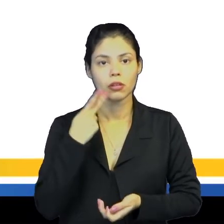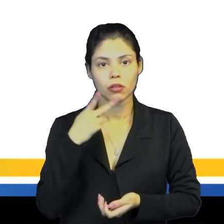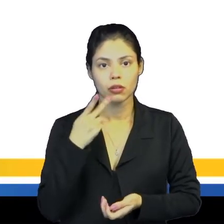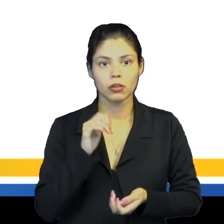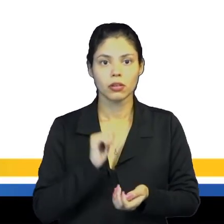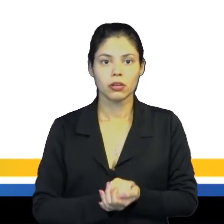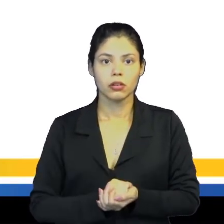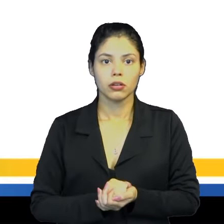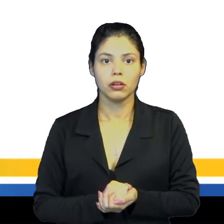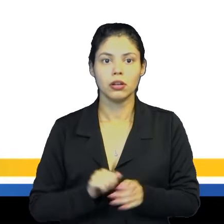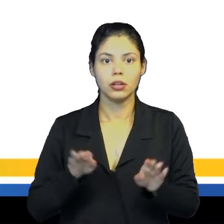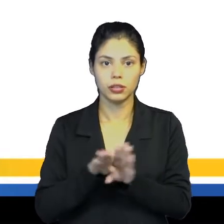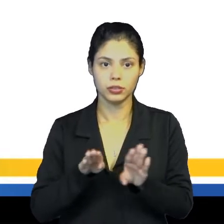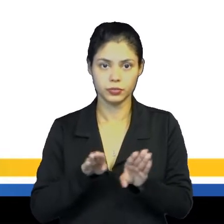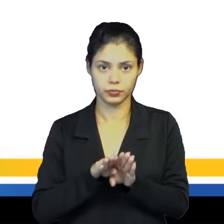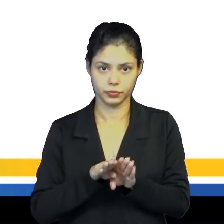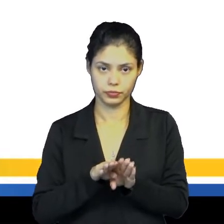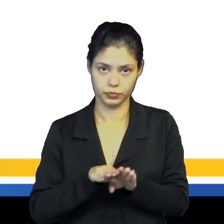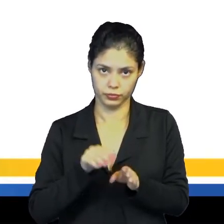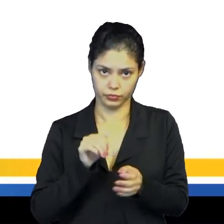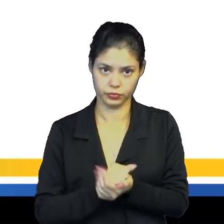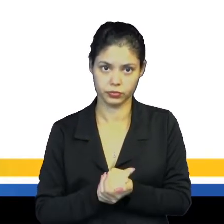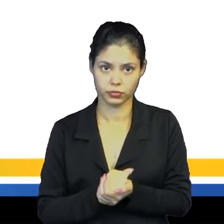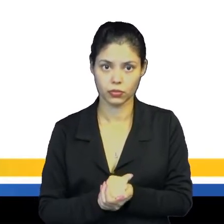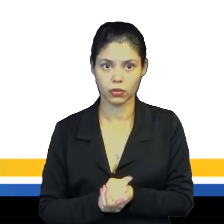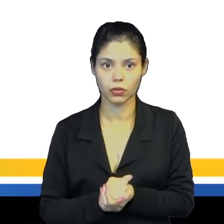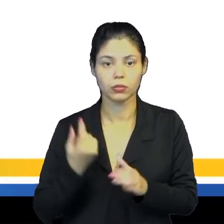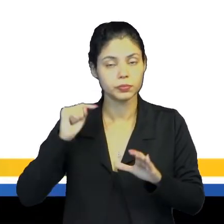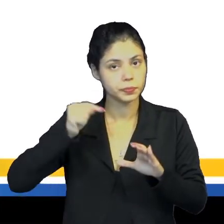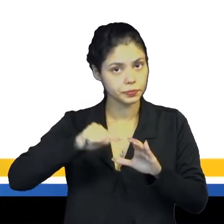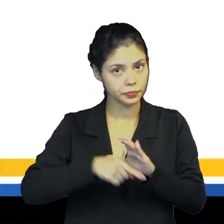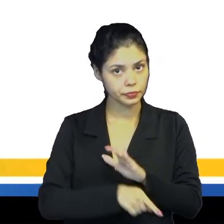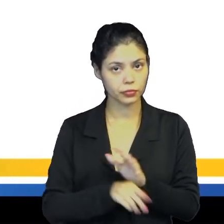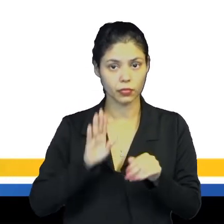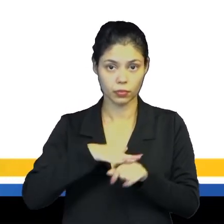Falando de órgãos internos. Bom, os órgãos